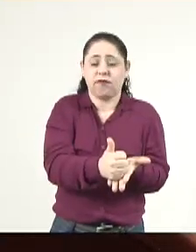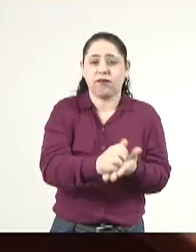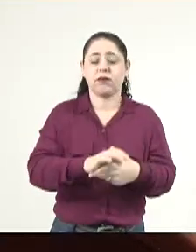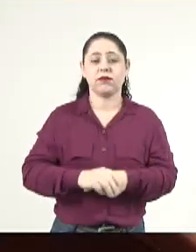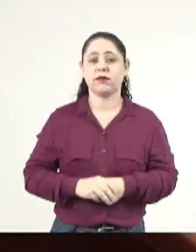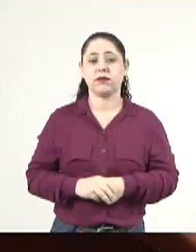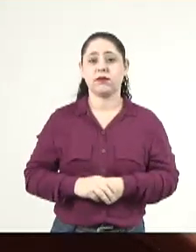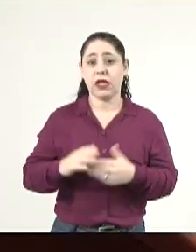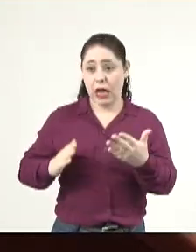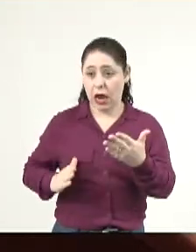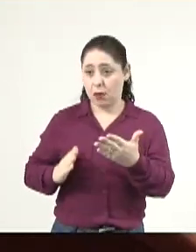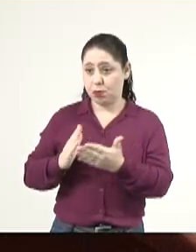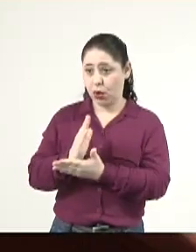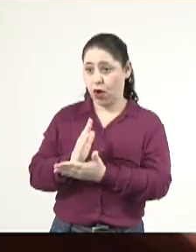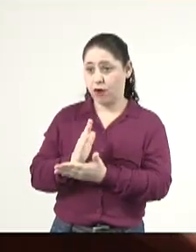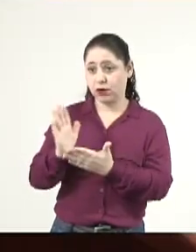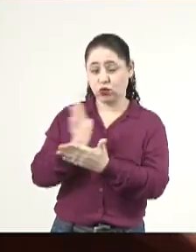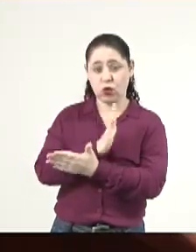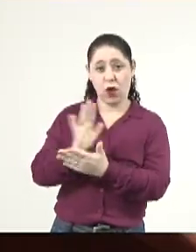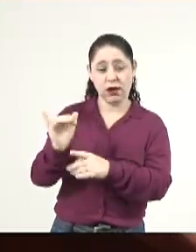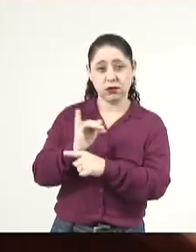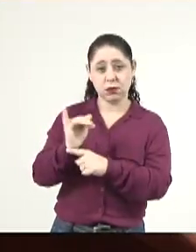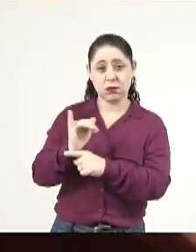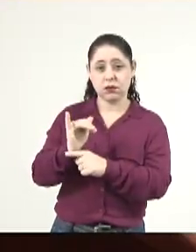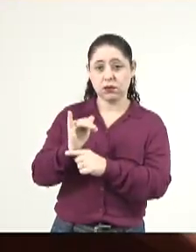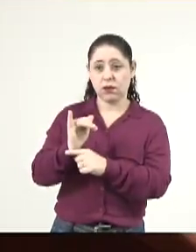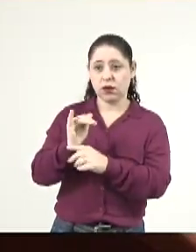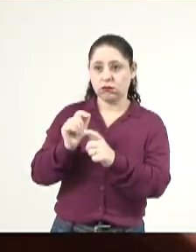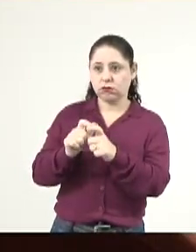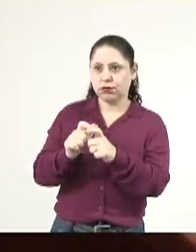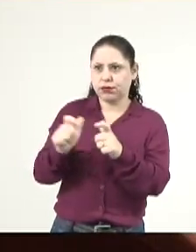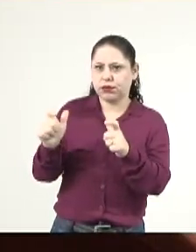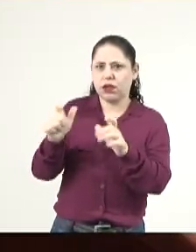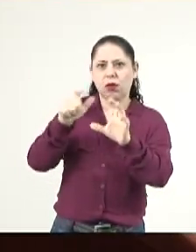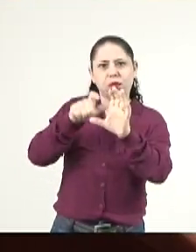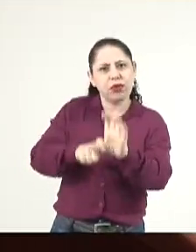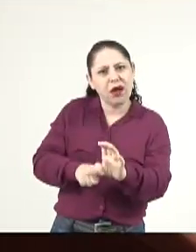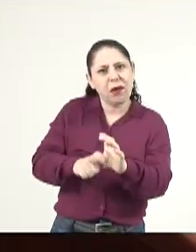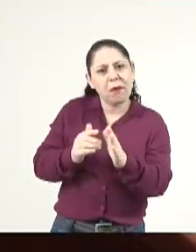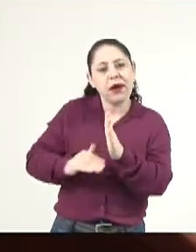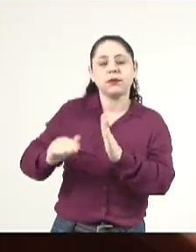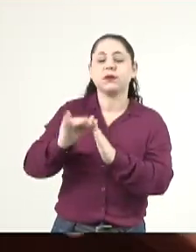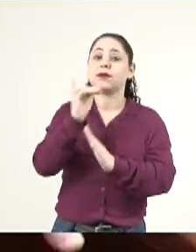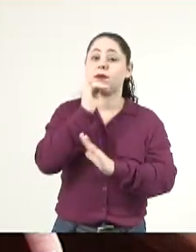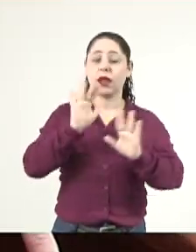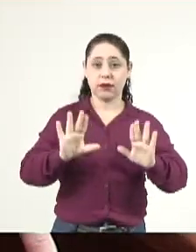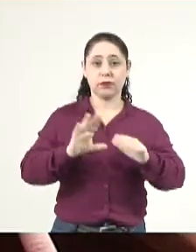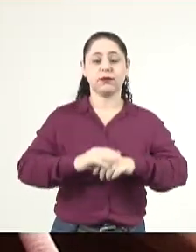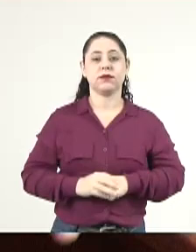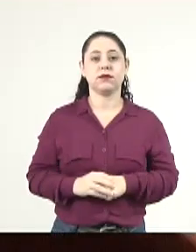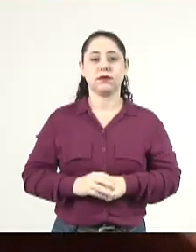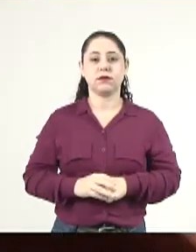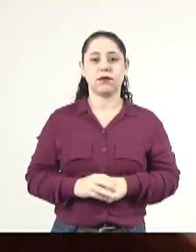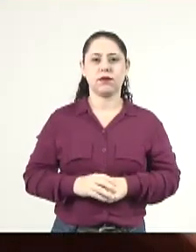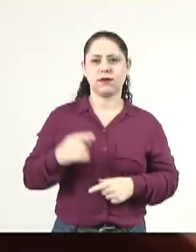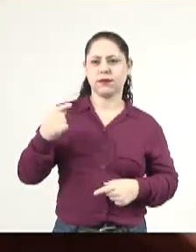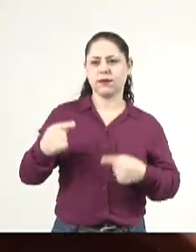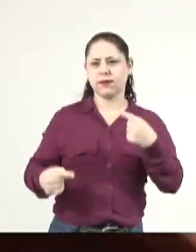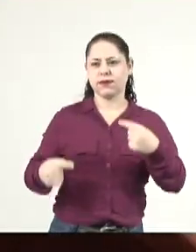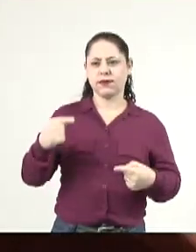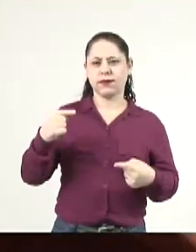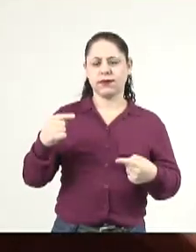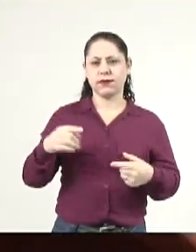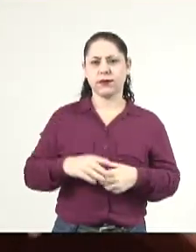que aprova medidas que aumentam ainda mais as despesas, por exemplo, na disputa sobre